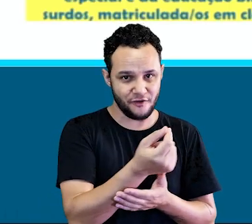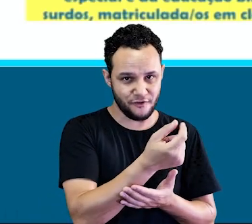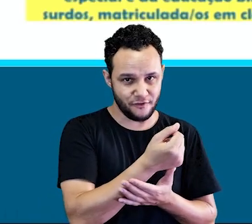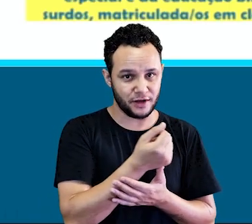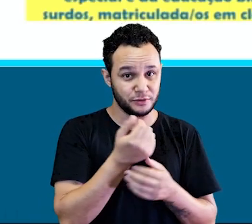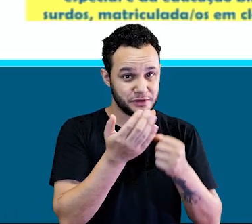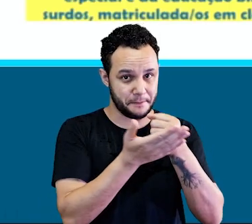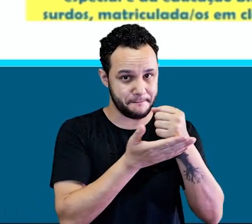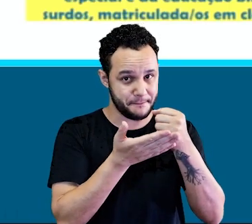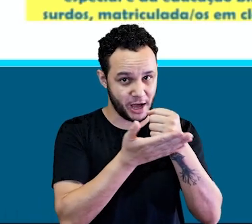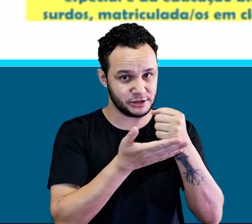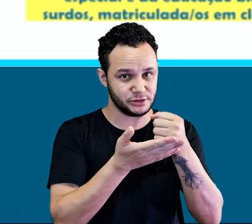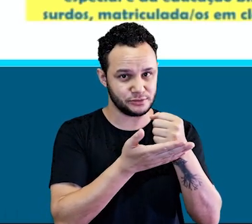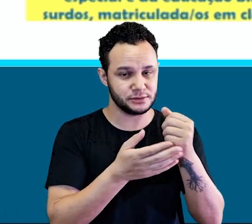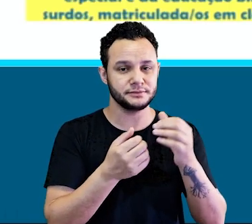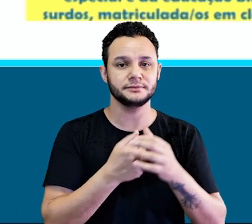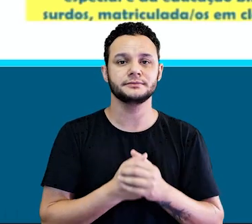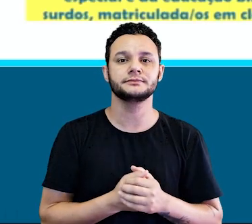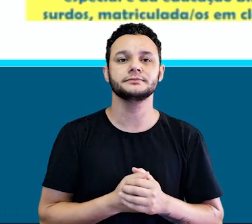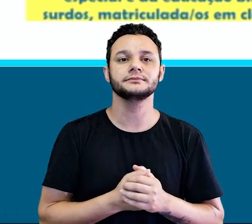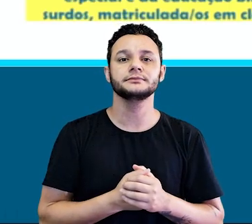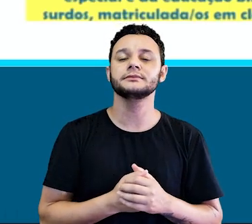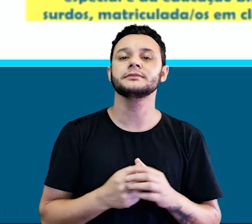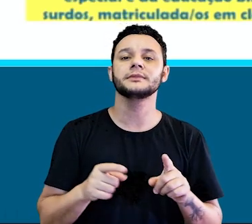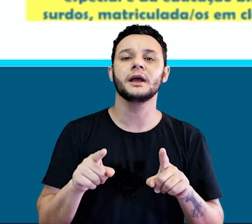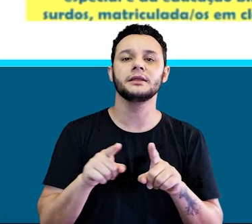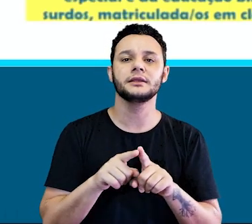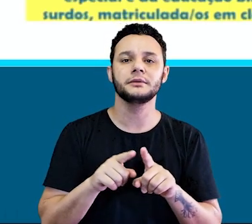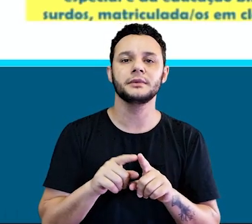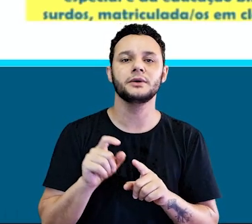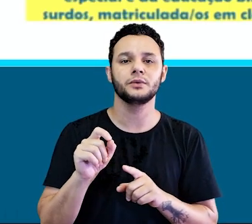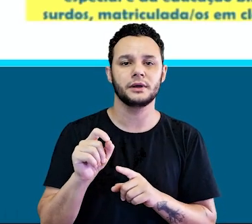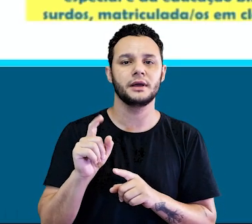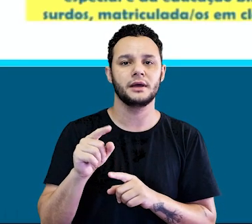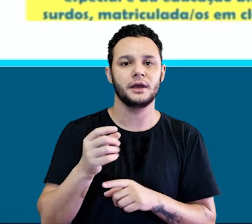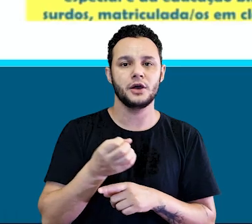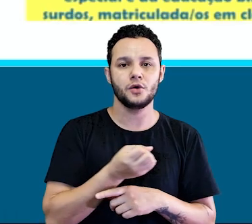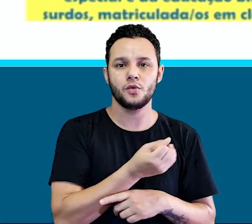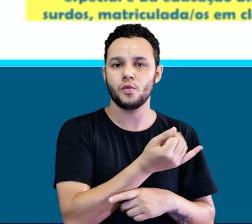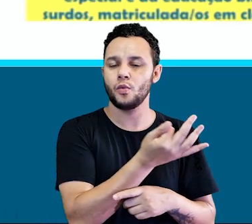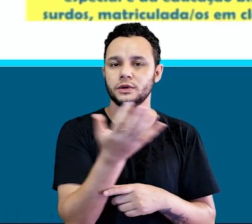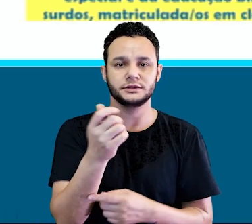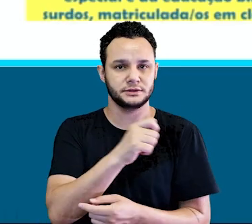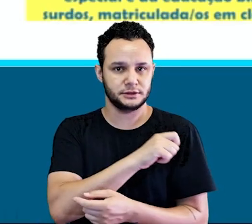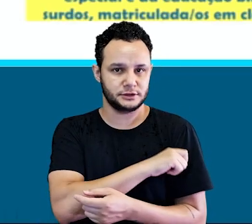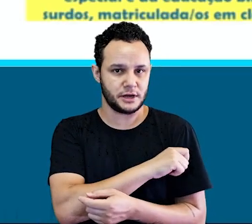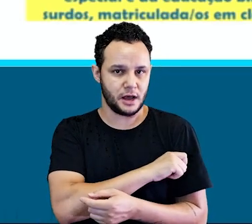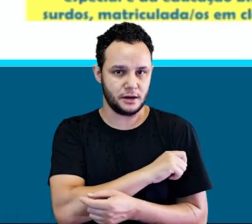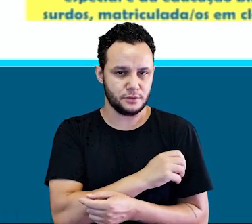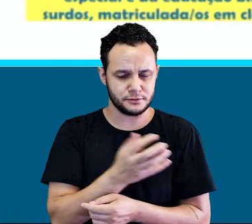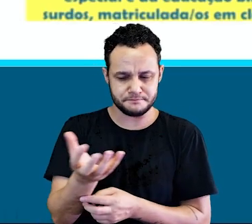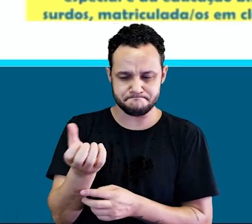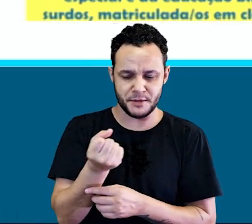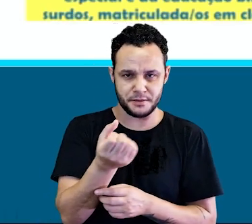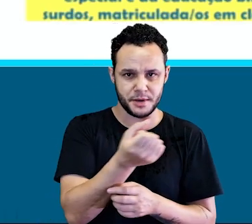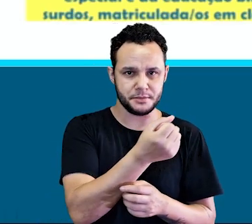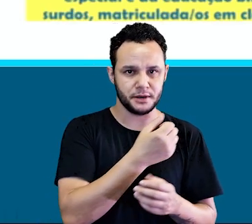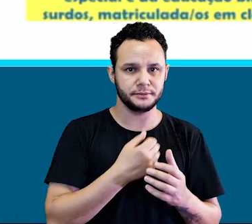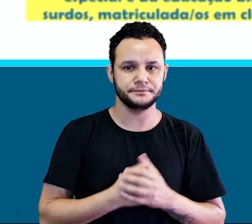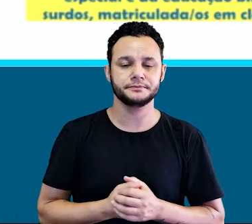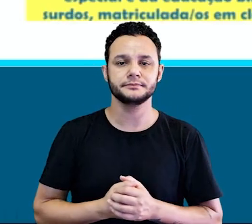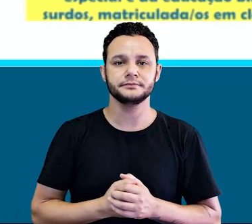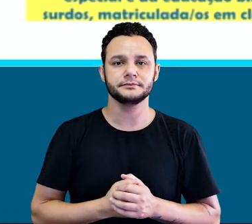são os valores básicos, e aí a gente vai ter também o valor que eu recebo pela quantidade de alunos,